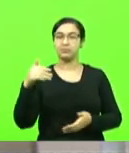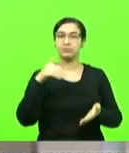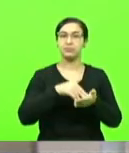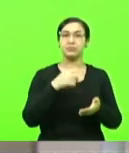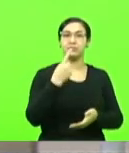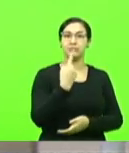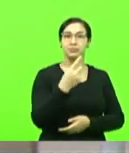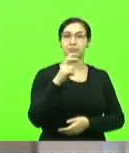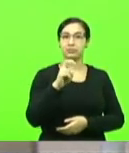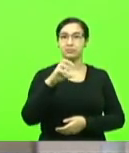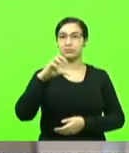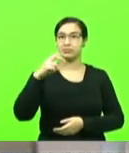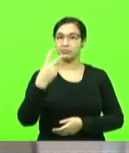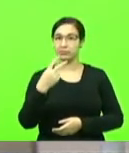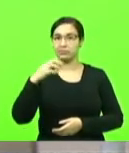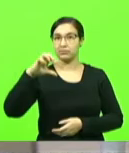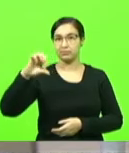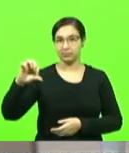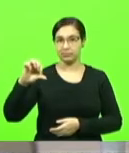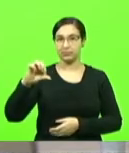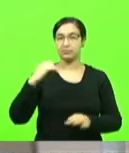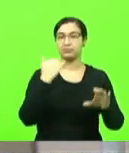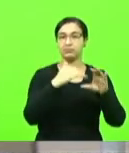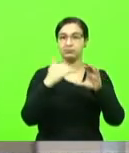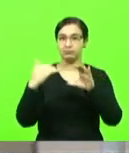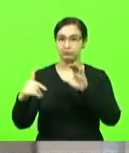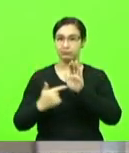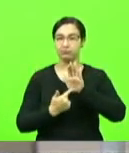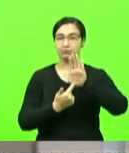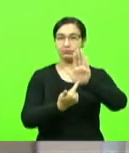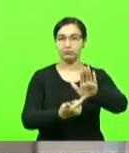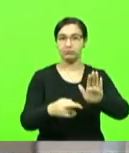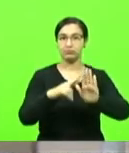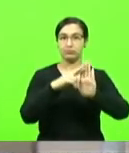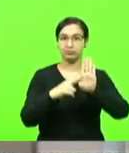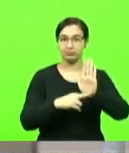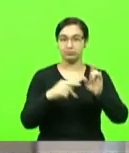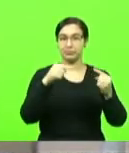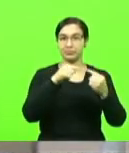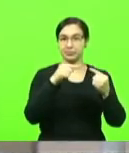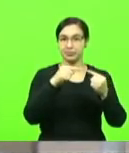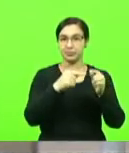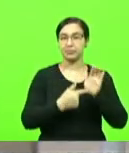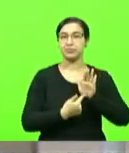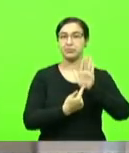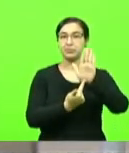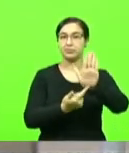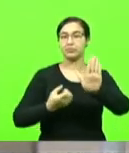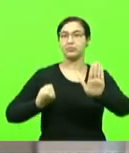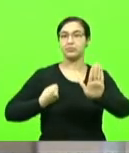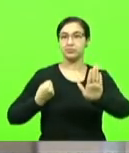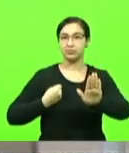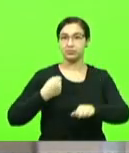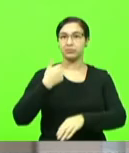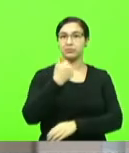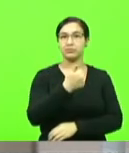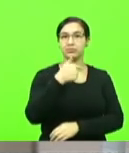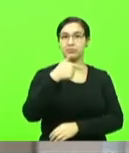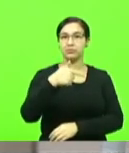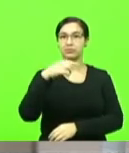presidência comunica e encaminhará aos destinatários, conforme determina o regimento interno, as seguintes indicações. Indicação